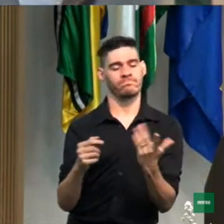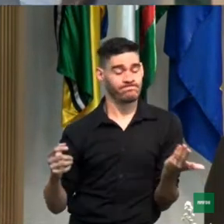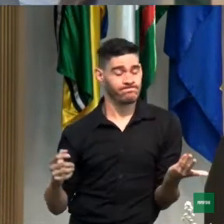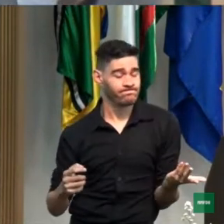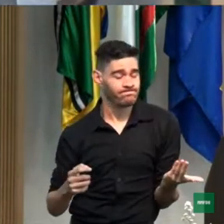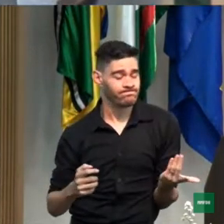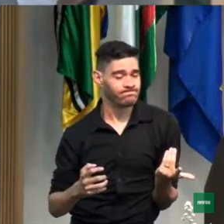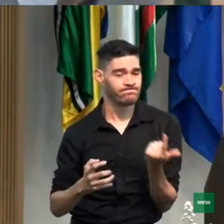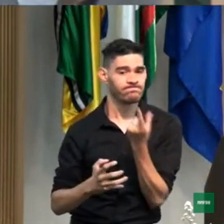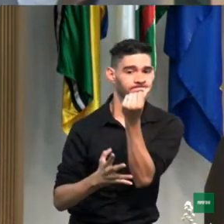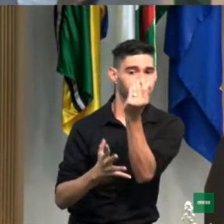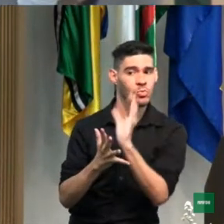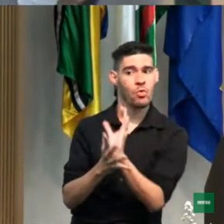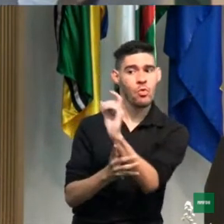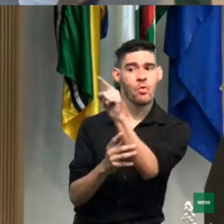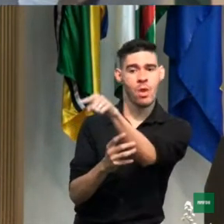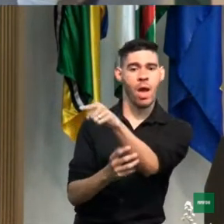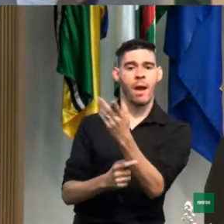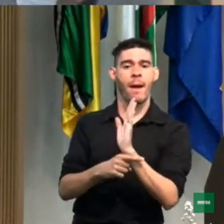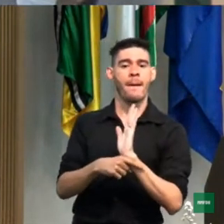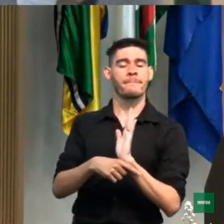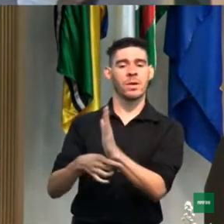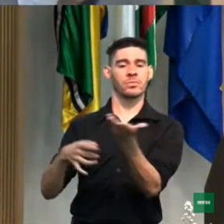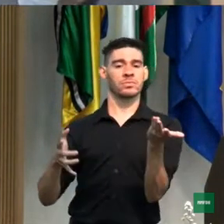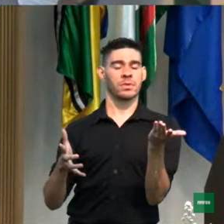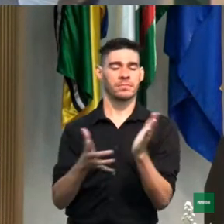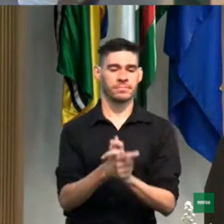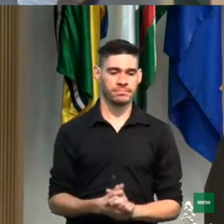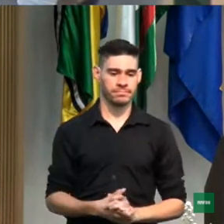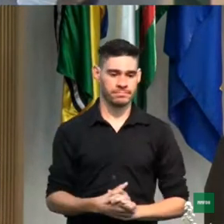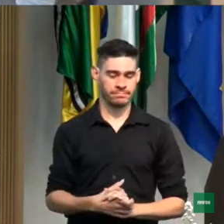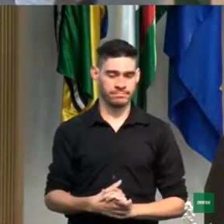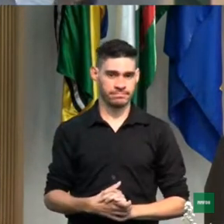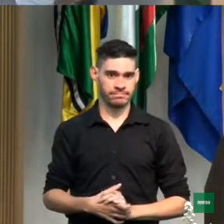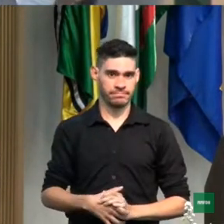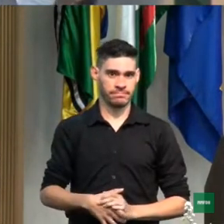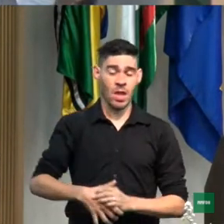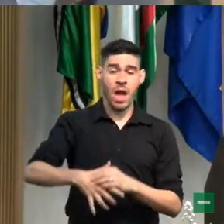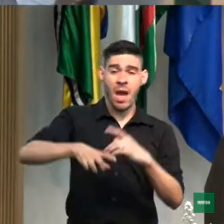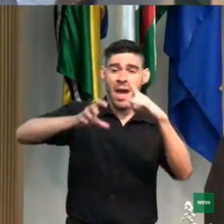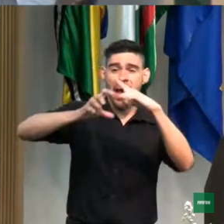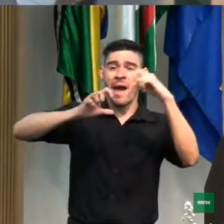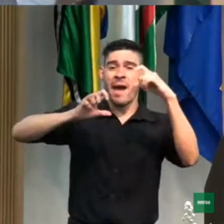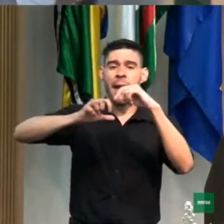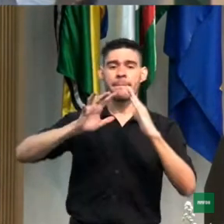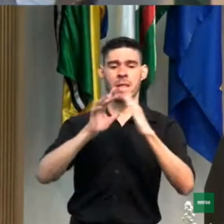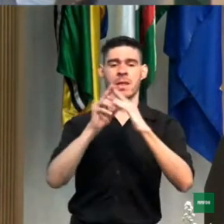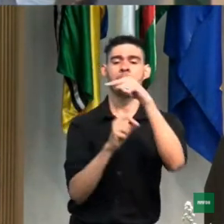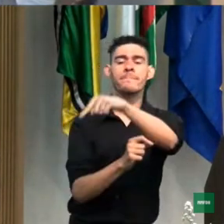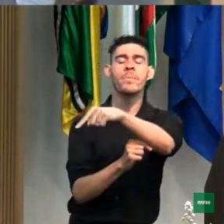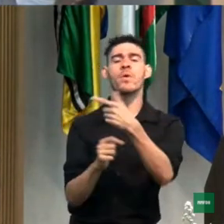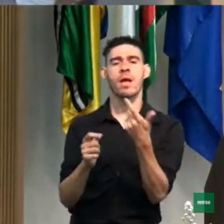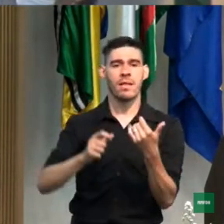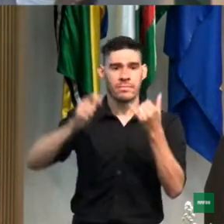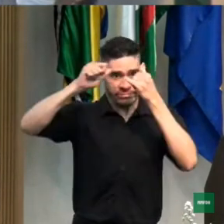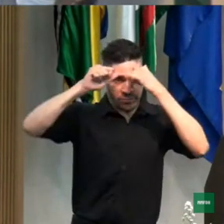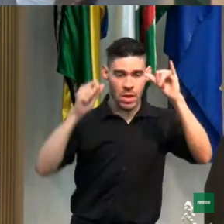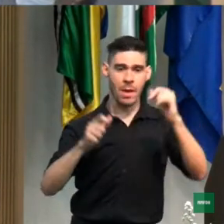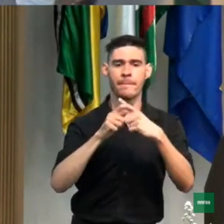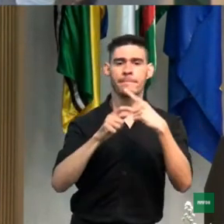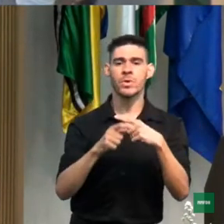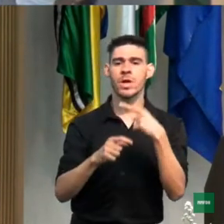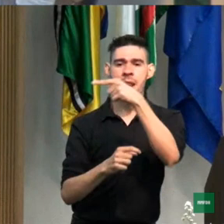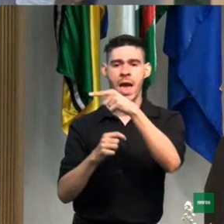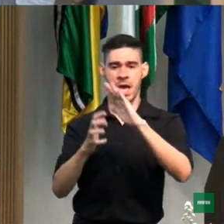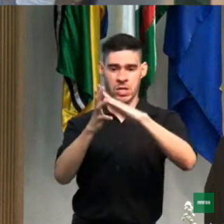arquipélago do Marajó? Qual é o grande empreendedor que vai querer morar no arquipélago do Marajó, porque lá não tem as escolas que